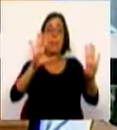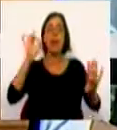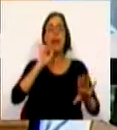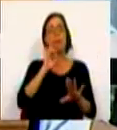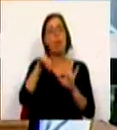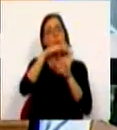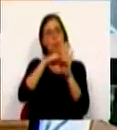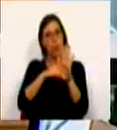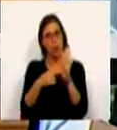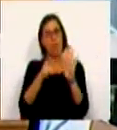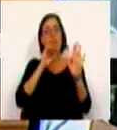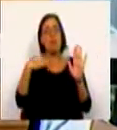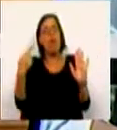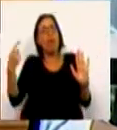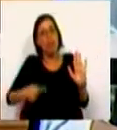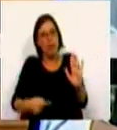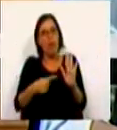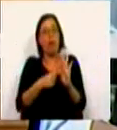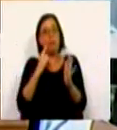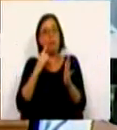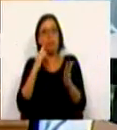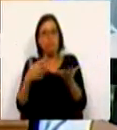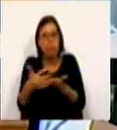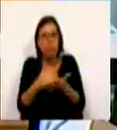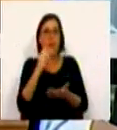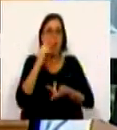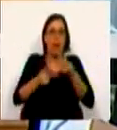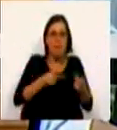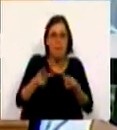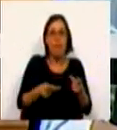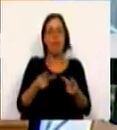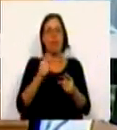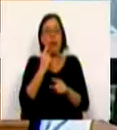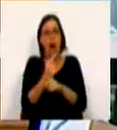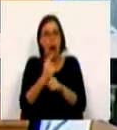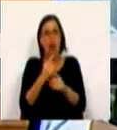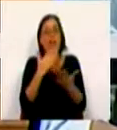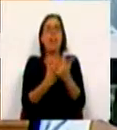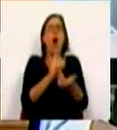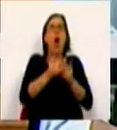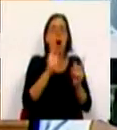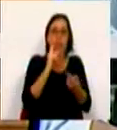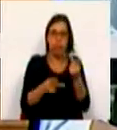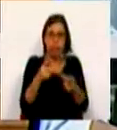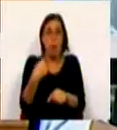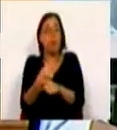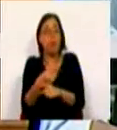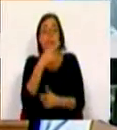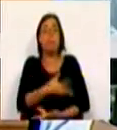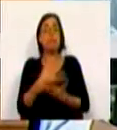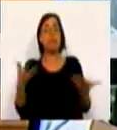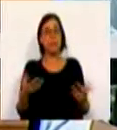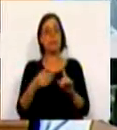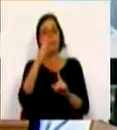dos programas pode e deve ser aferida pela avaliação do respectivo impacto. O mesmo é dizer